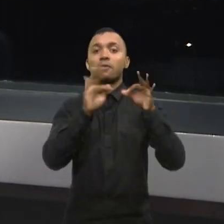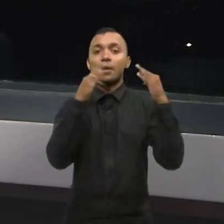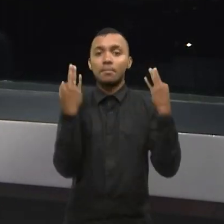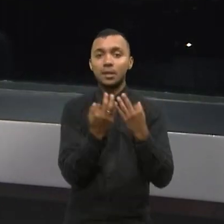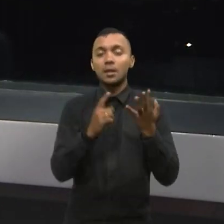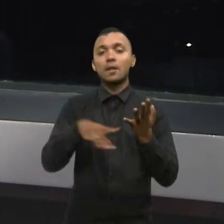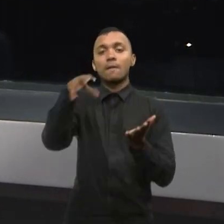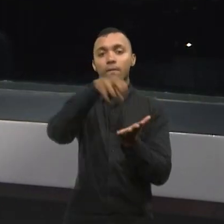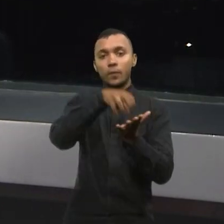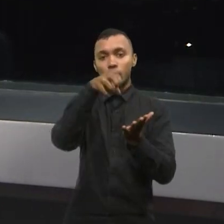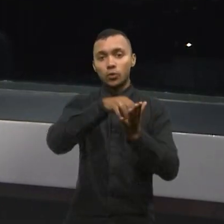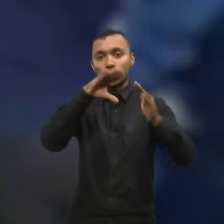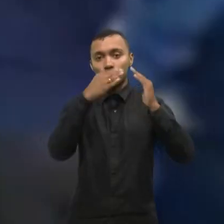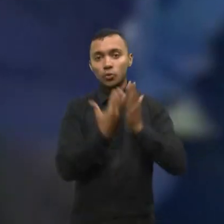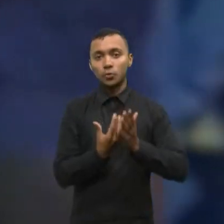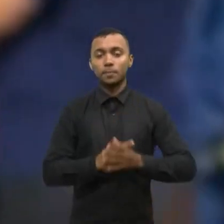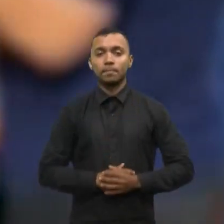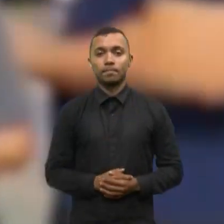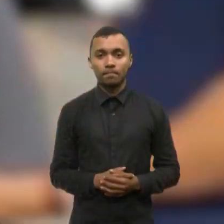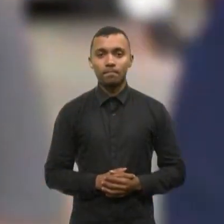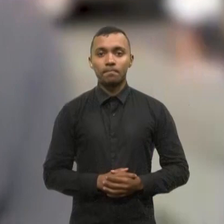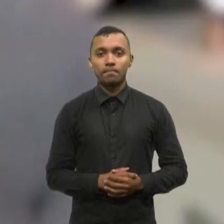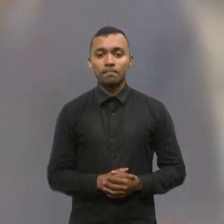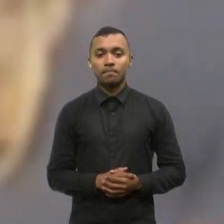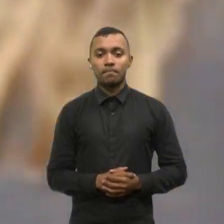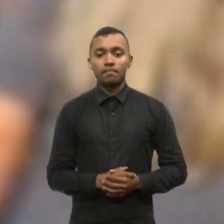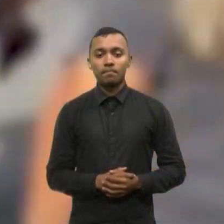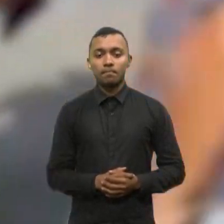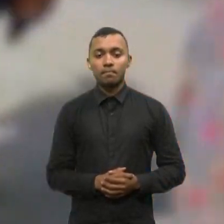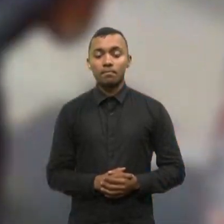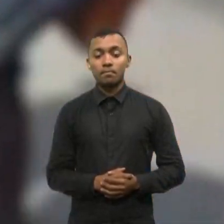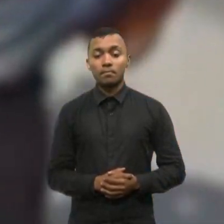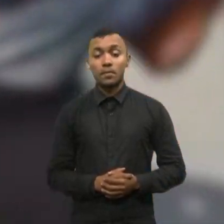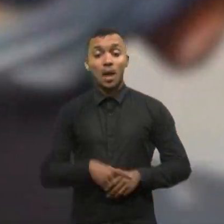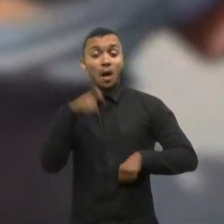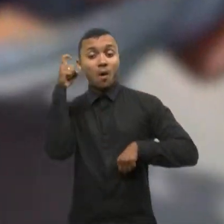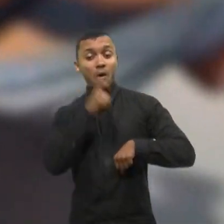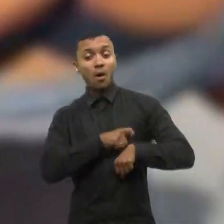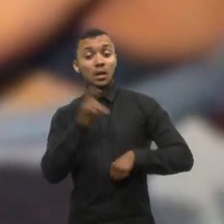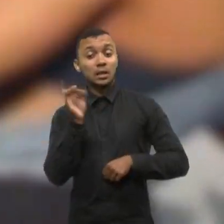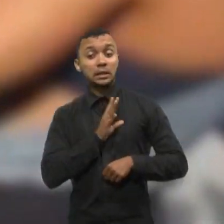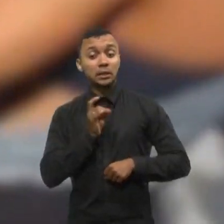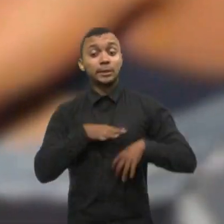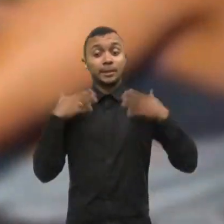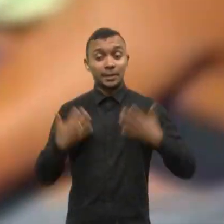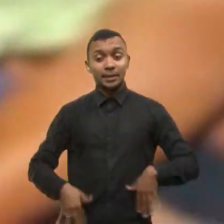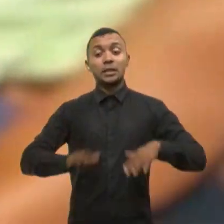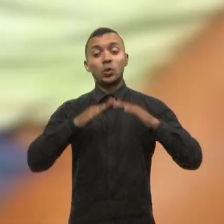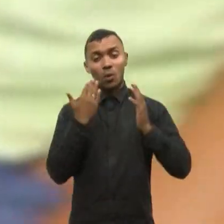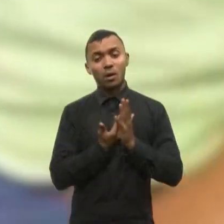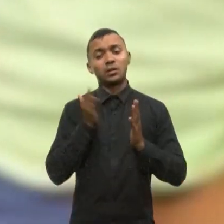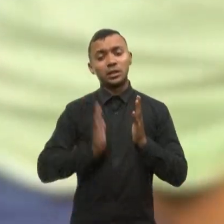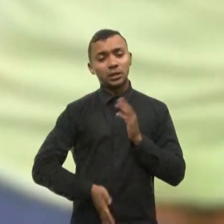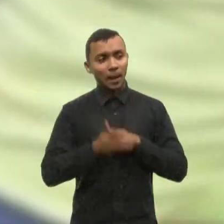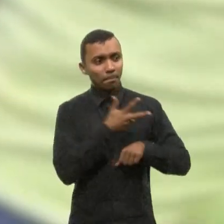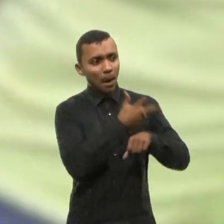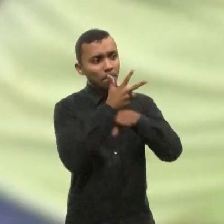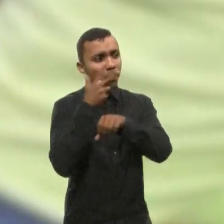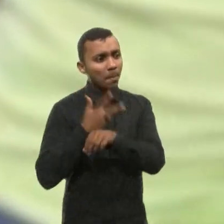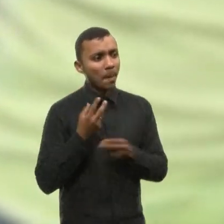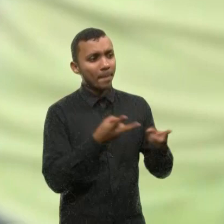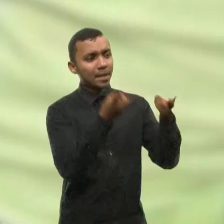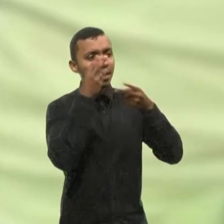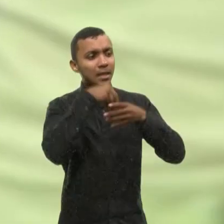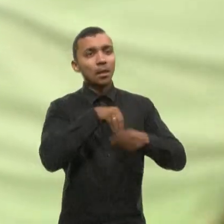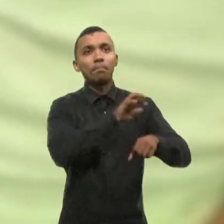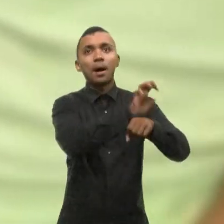funcionários das escolas. Situações de violência em escolas têm sido registradas nos últimos dias em alguns